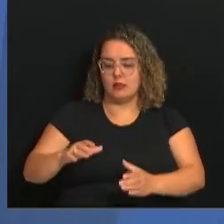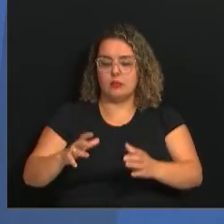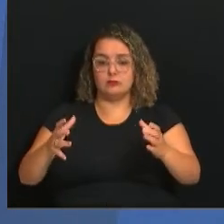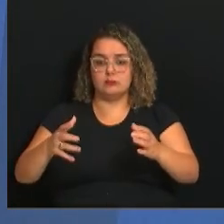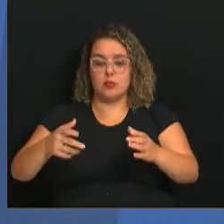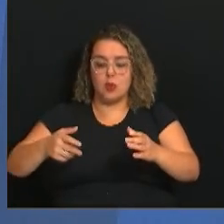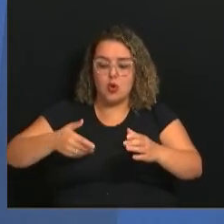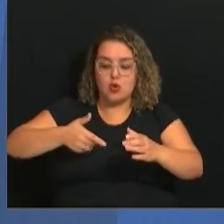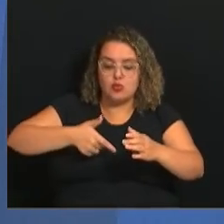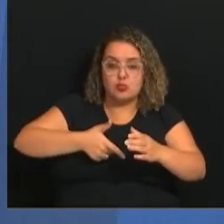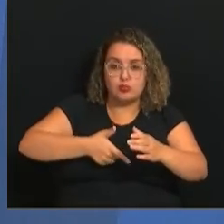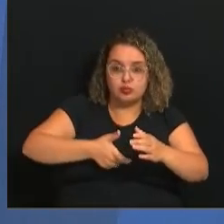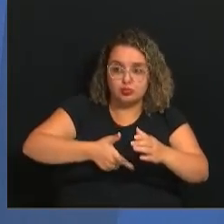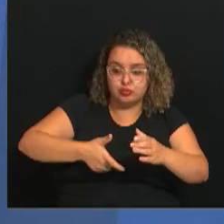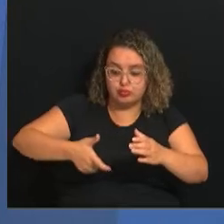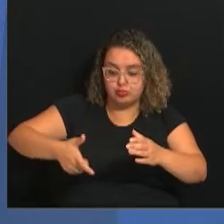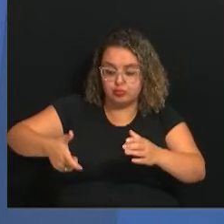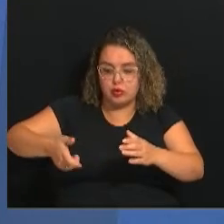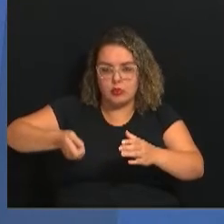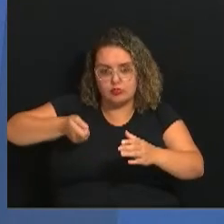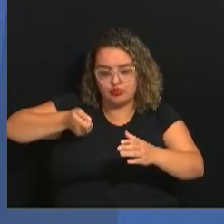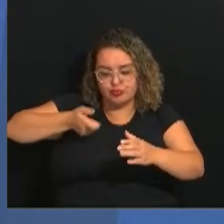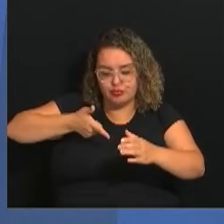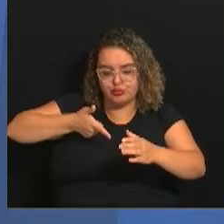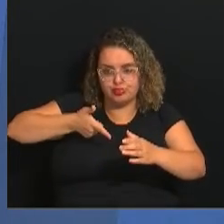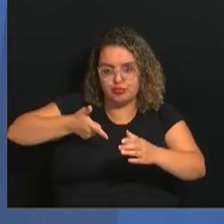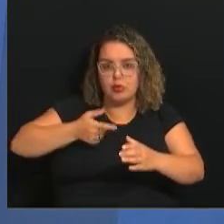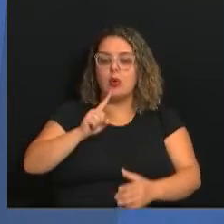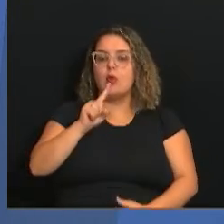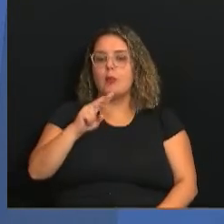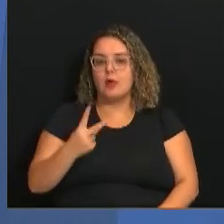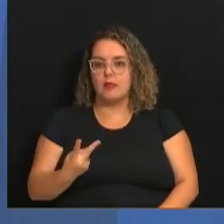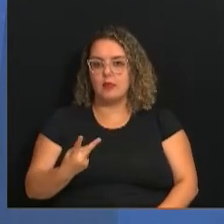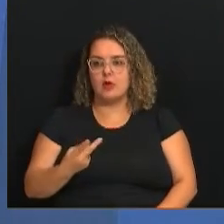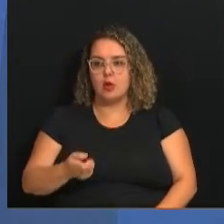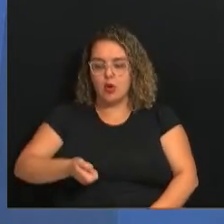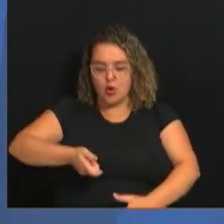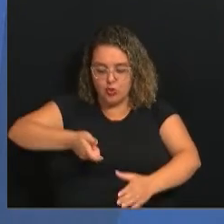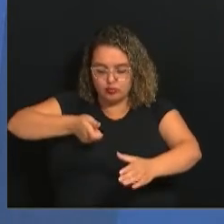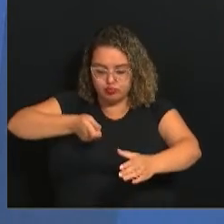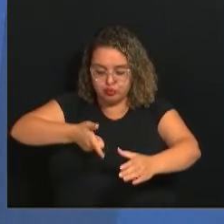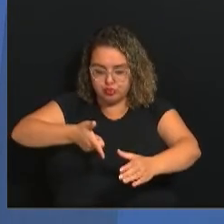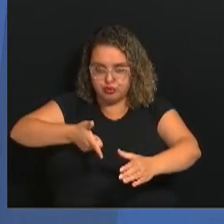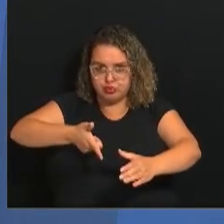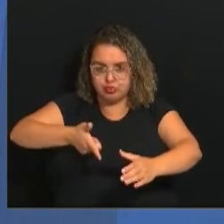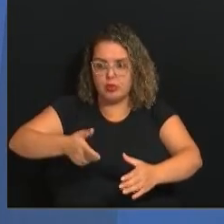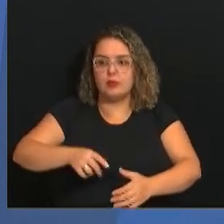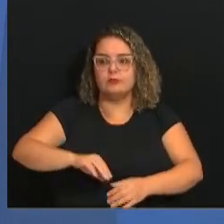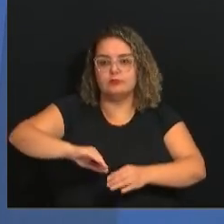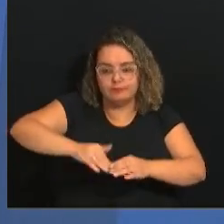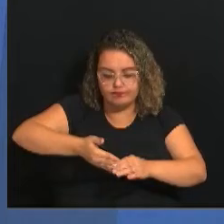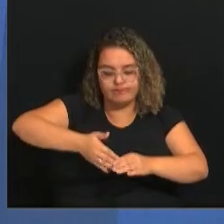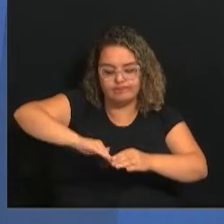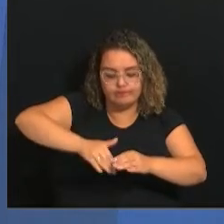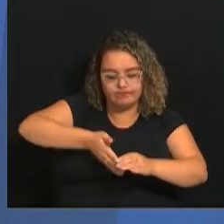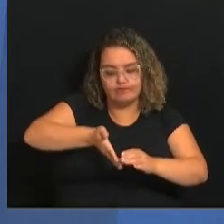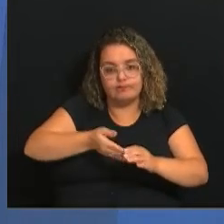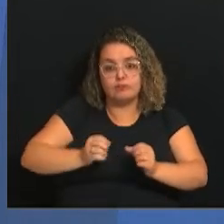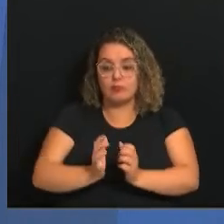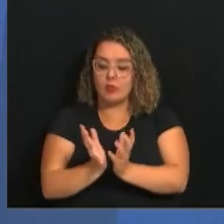da população, até porque os criadouros representam aí justamente na casa